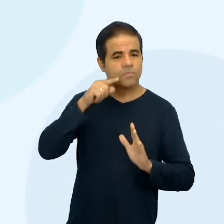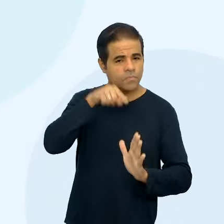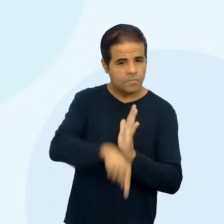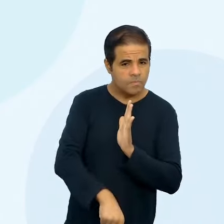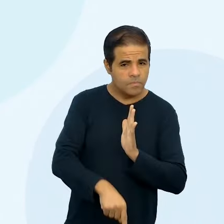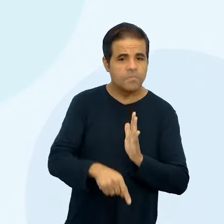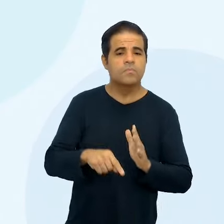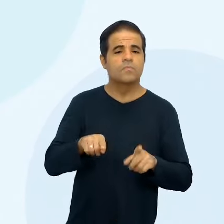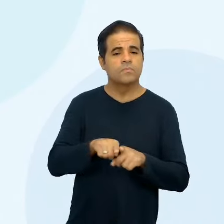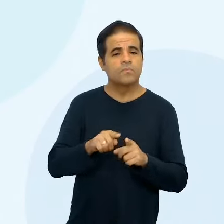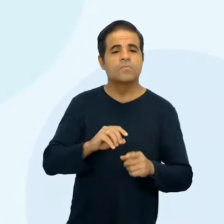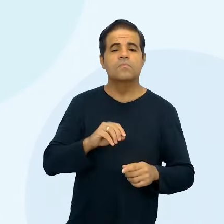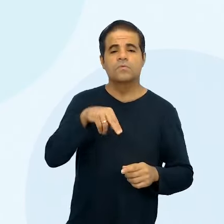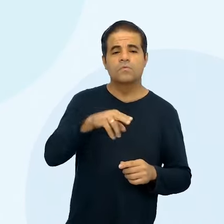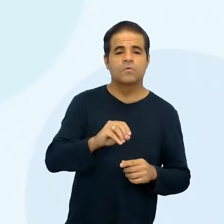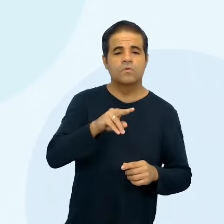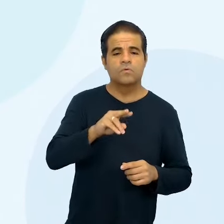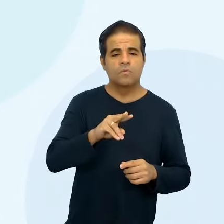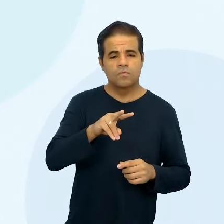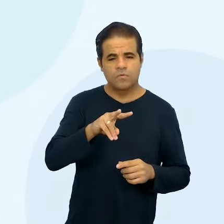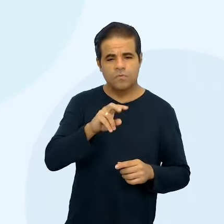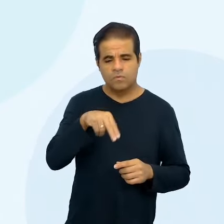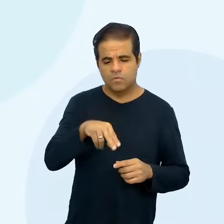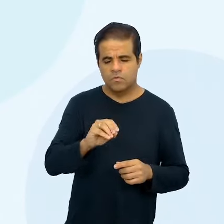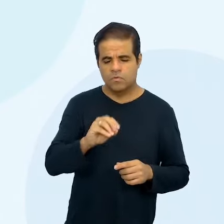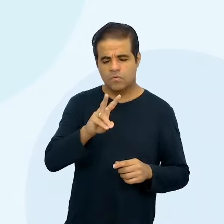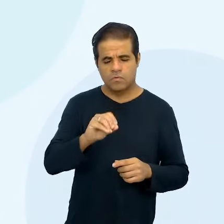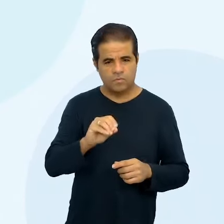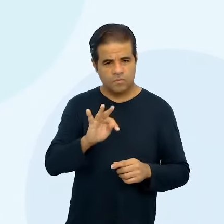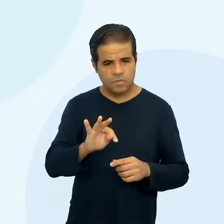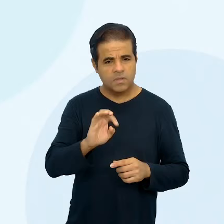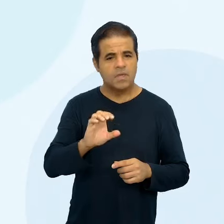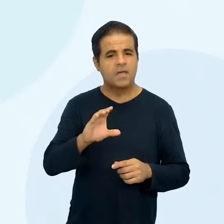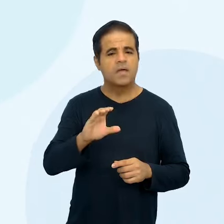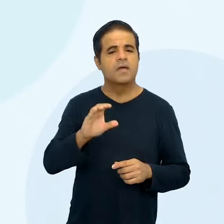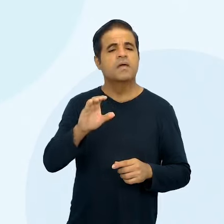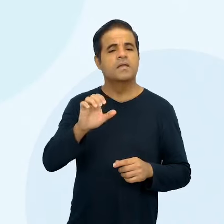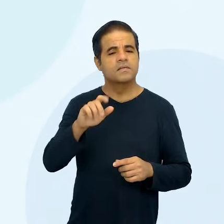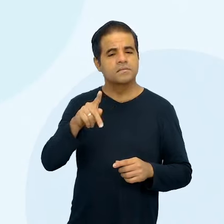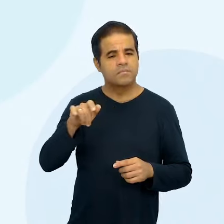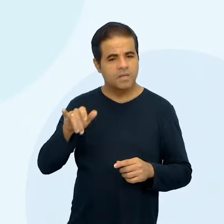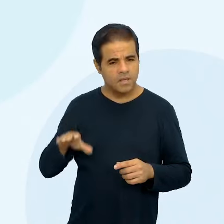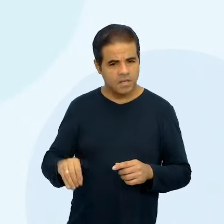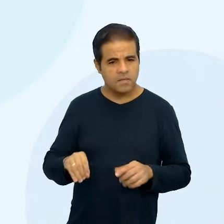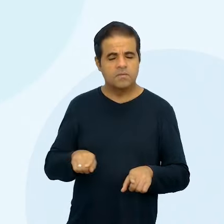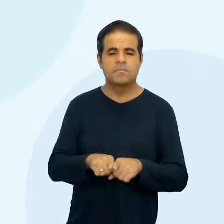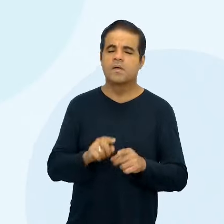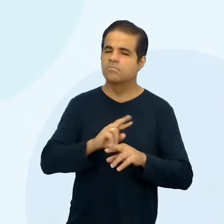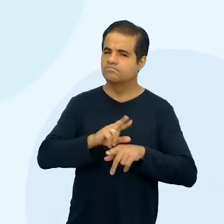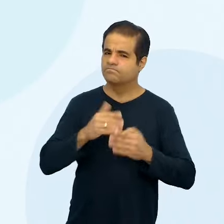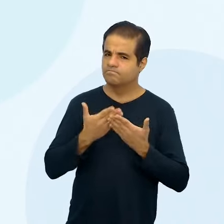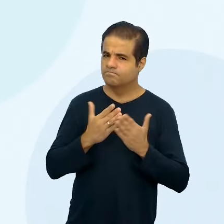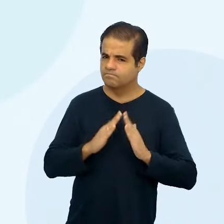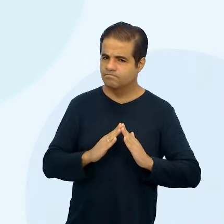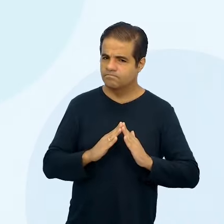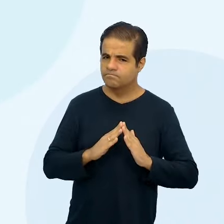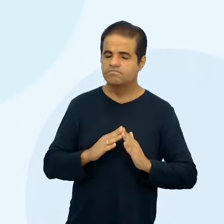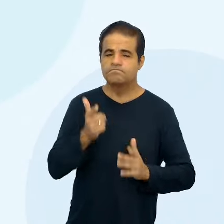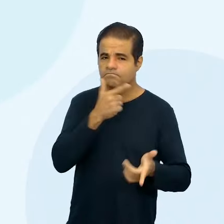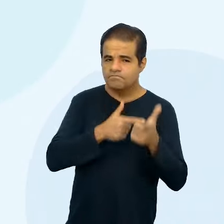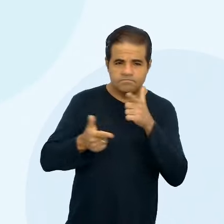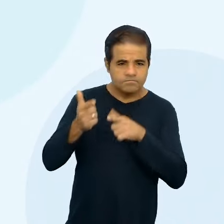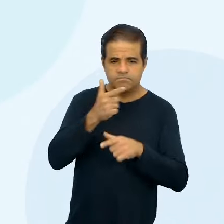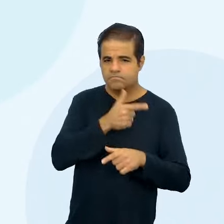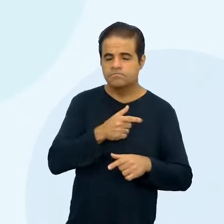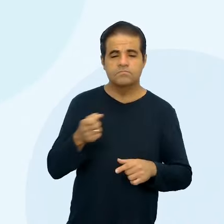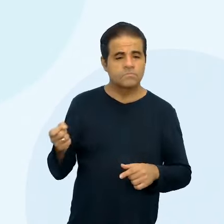aprofundamento curricular, né, o Novotec Expresso, né, Gi? Sim. Muito importante. Muitas escolas aí aderiram aí ao